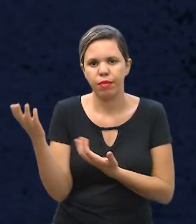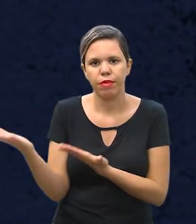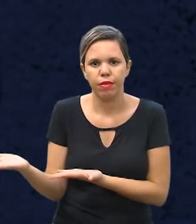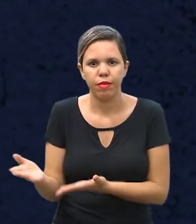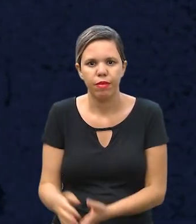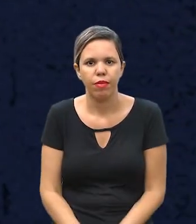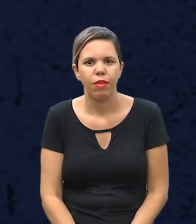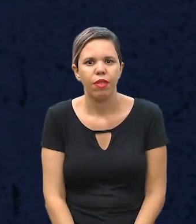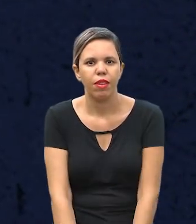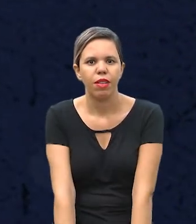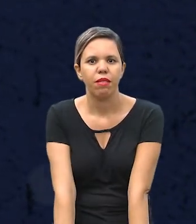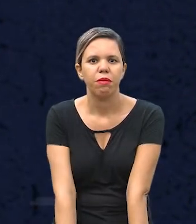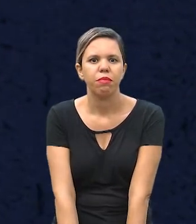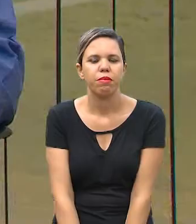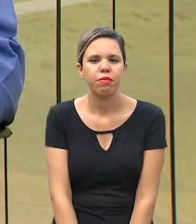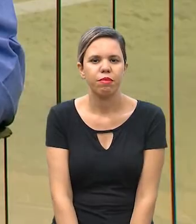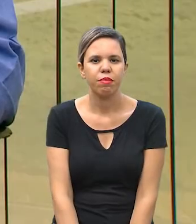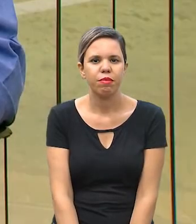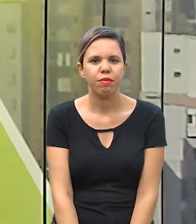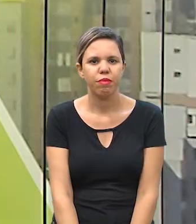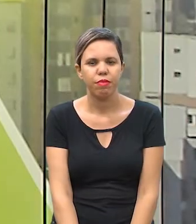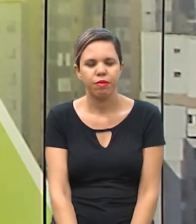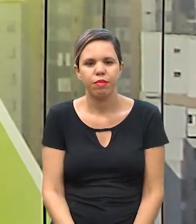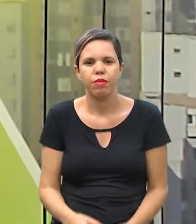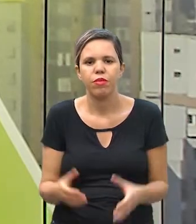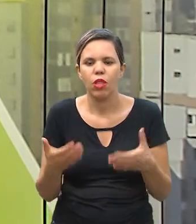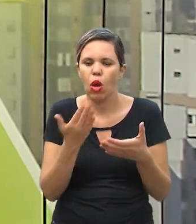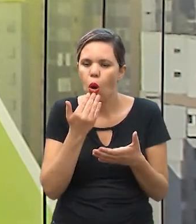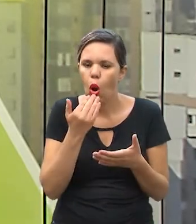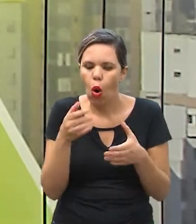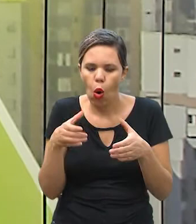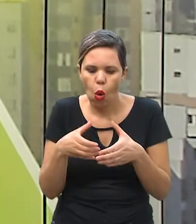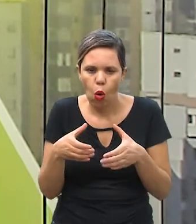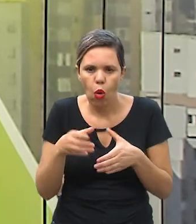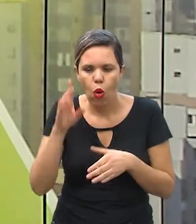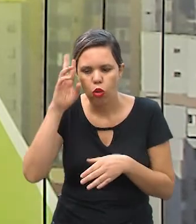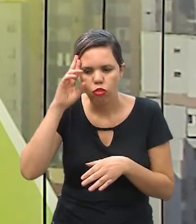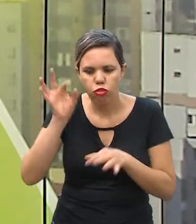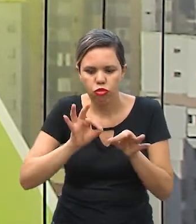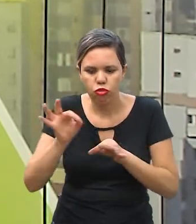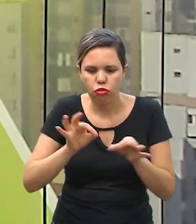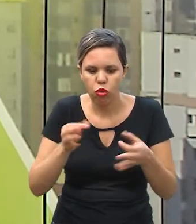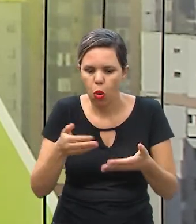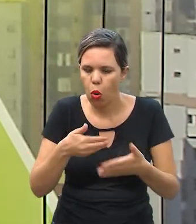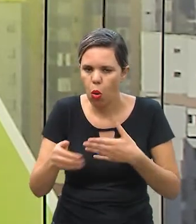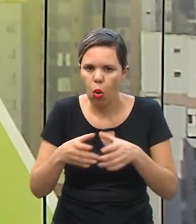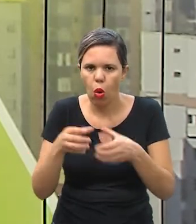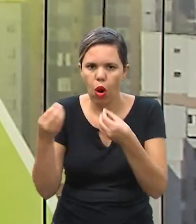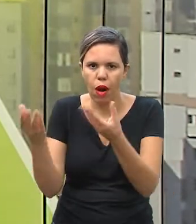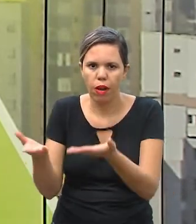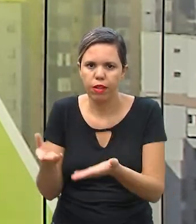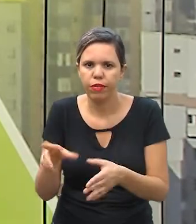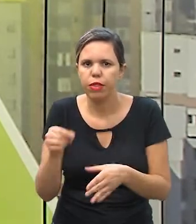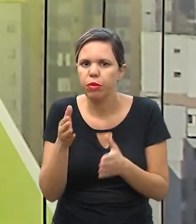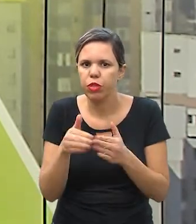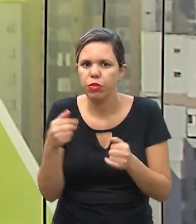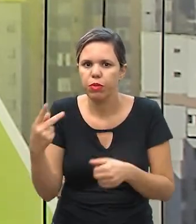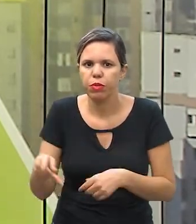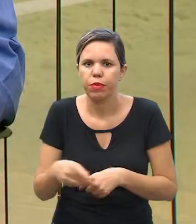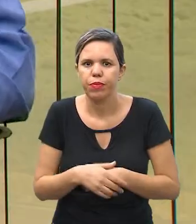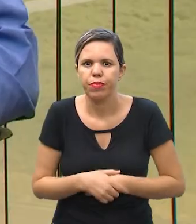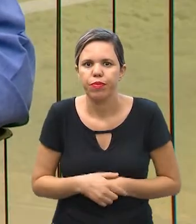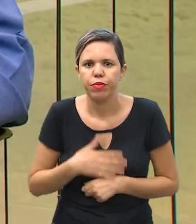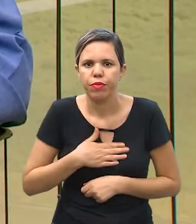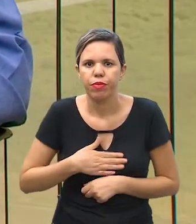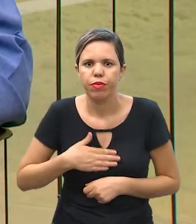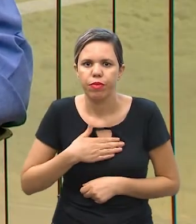né? Linda. Comida preferida? Tem um chefe, pode preparar qualquer prato para você. O que você vai pedir para ele?